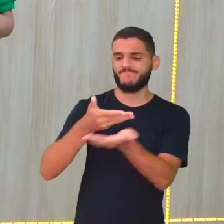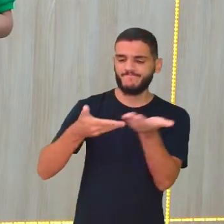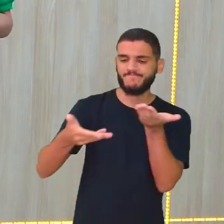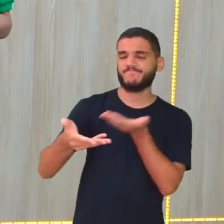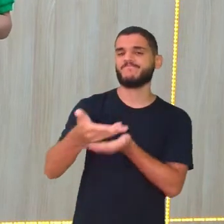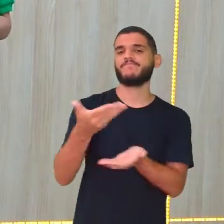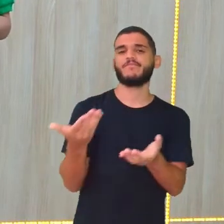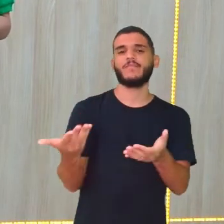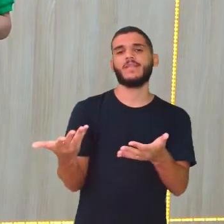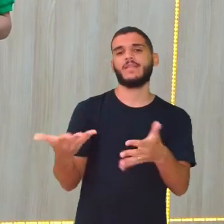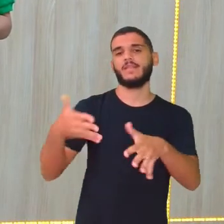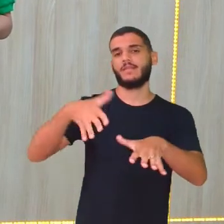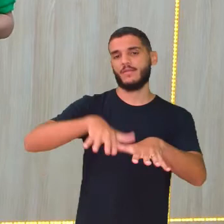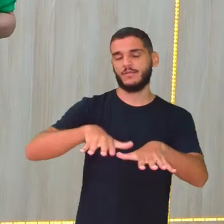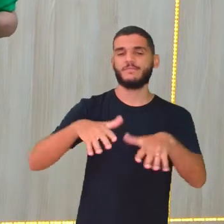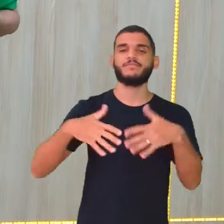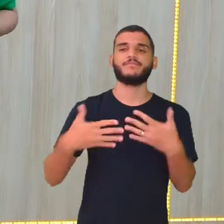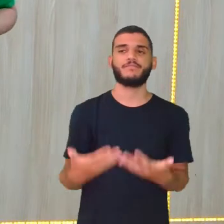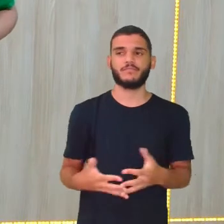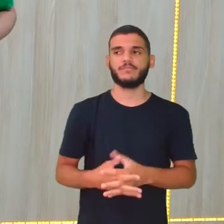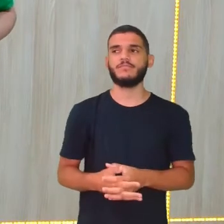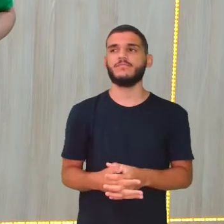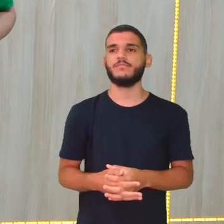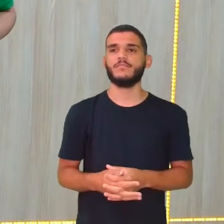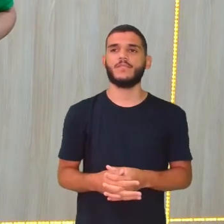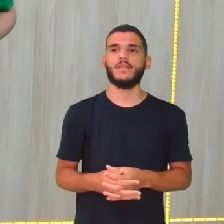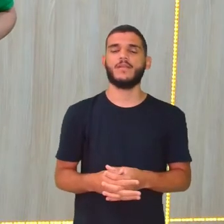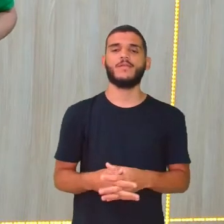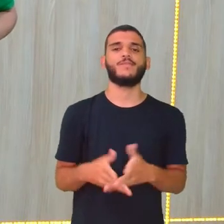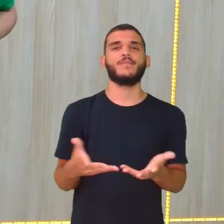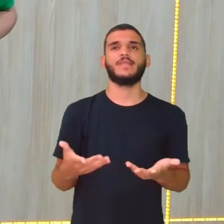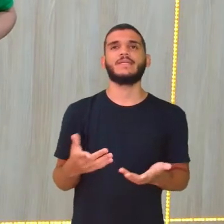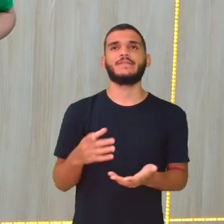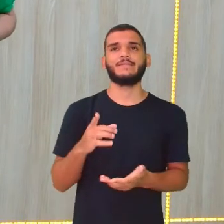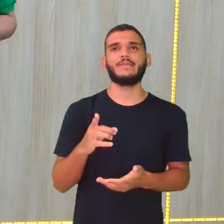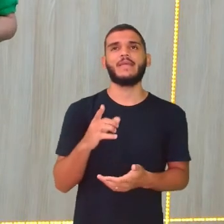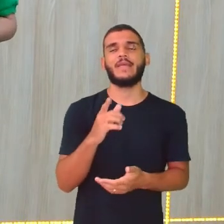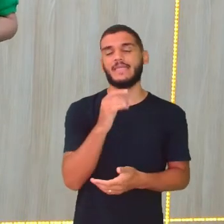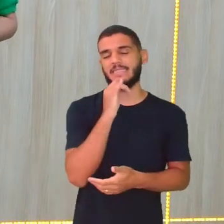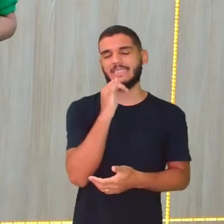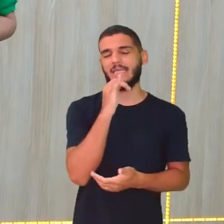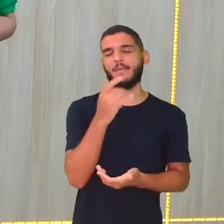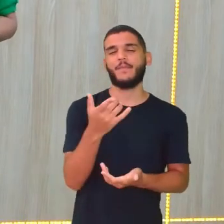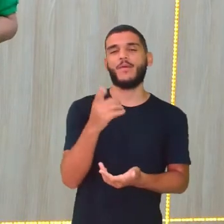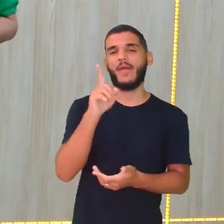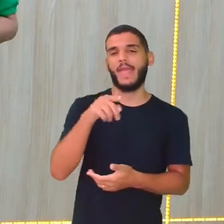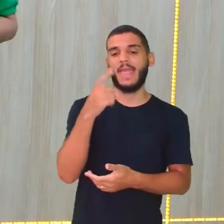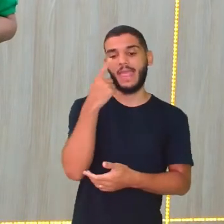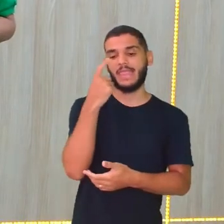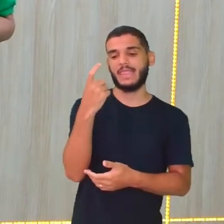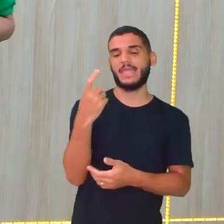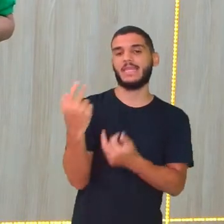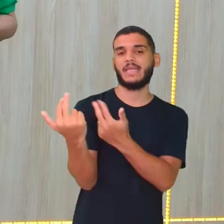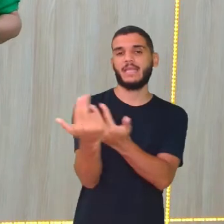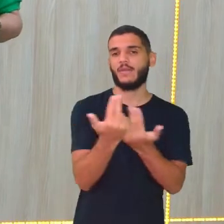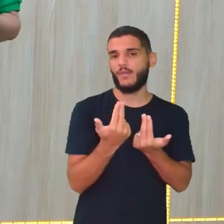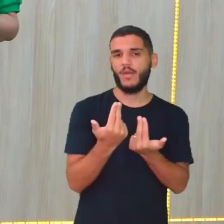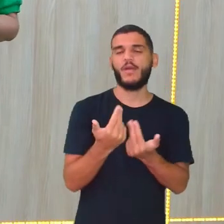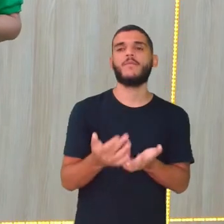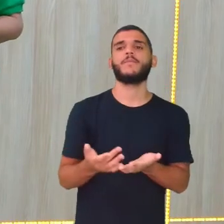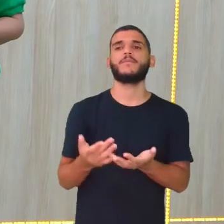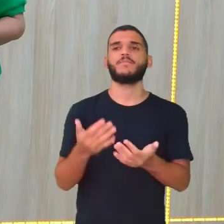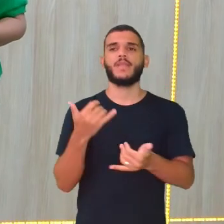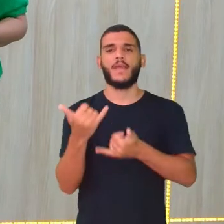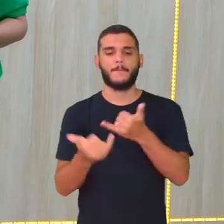que necessariamente não esteja dentro do seu interesse. Então, um jogo de tabuleiro com os colegas, um jogo